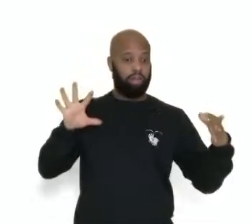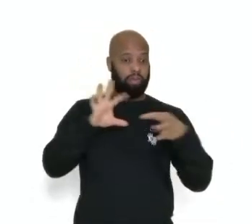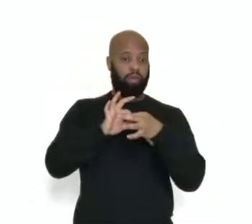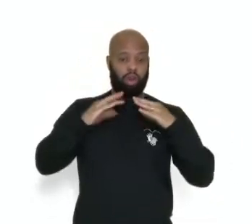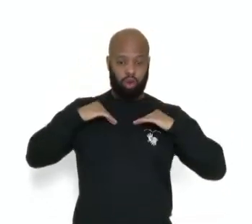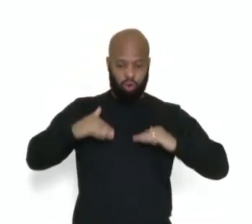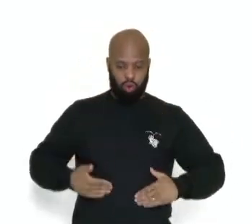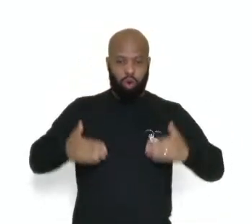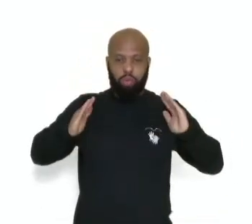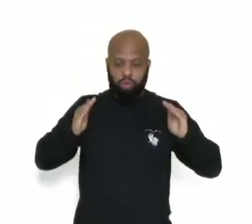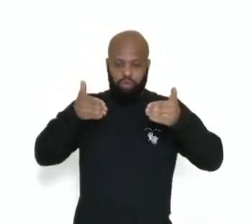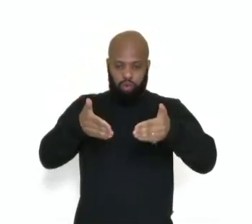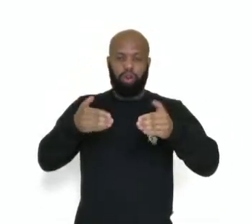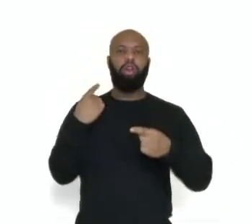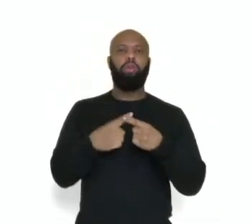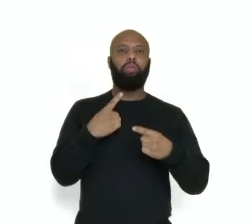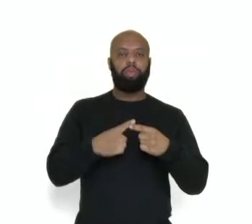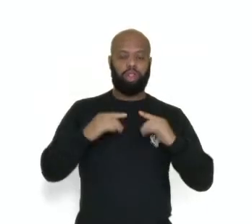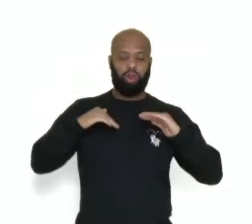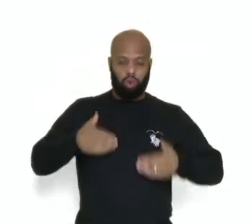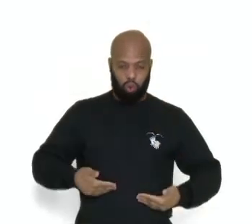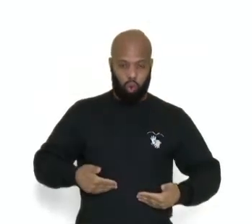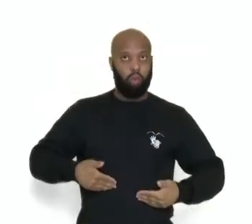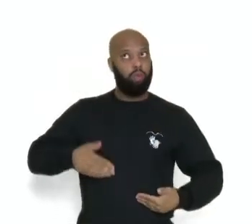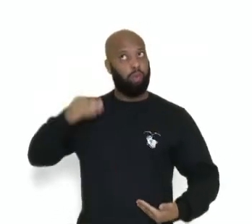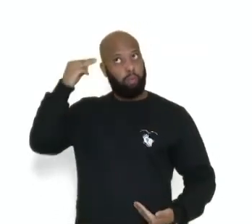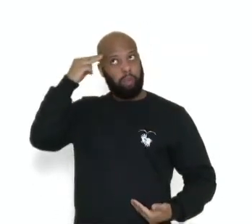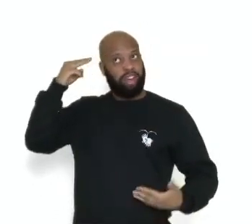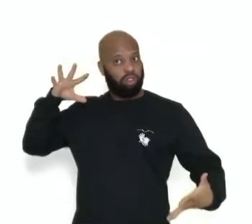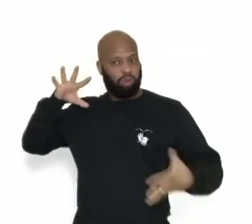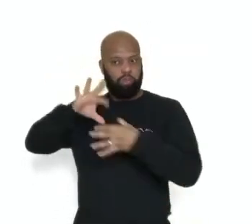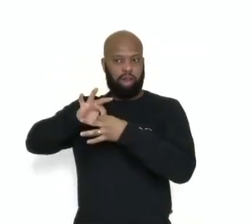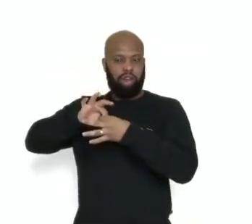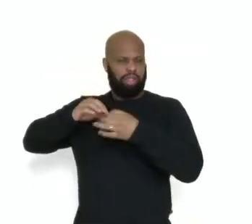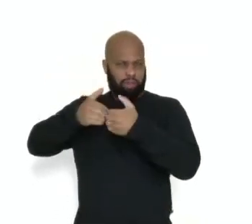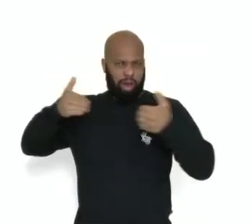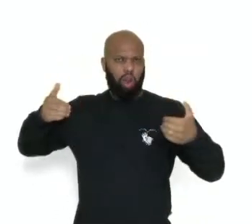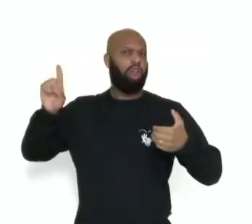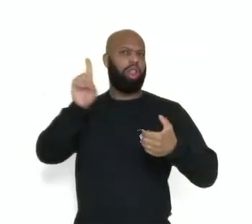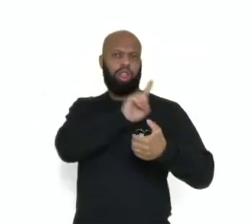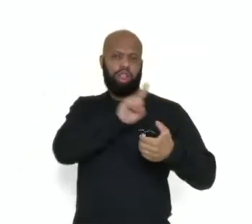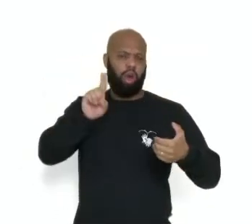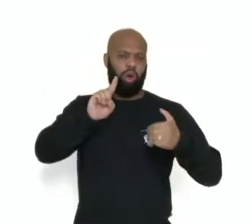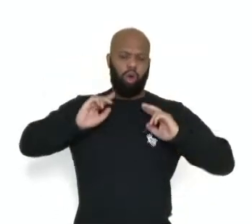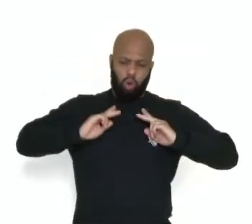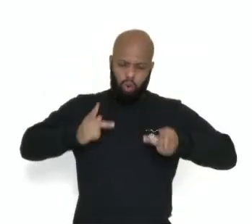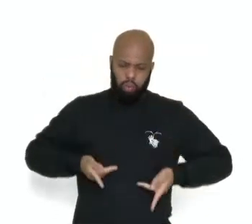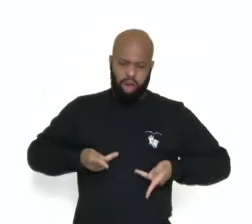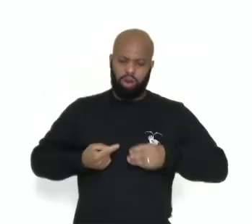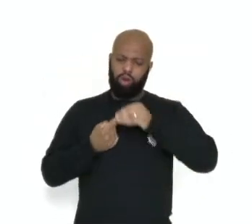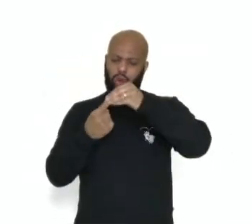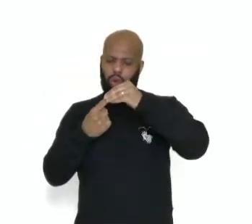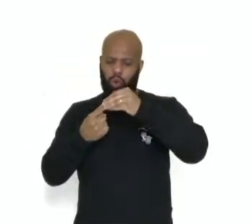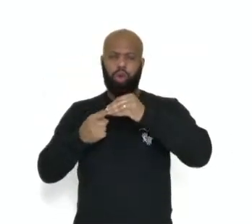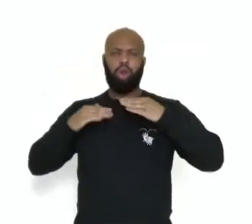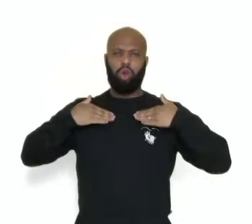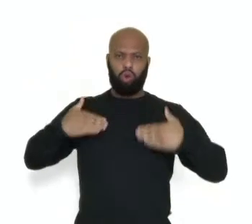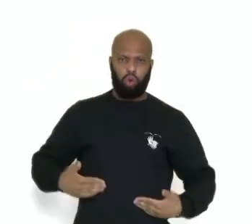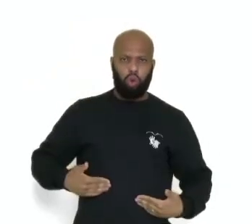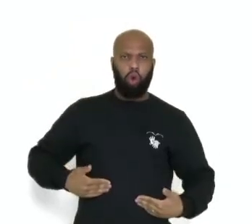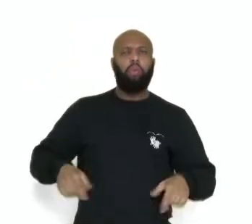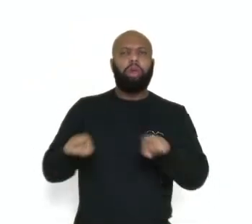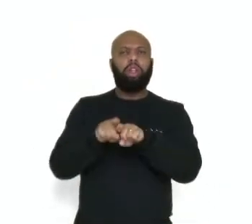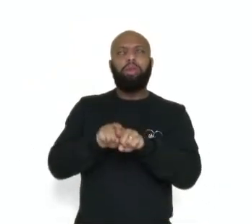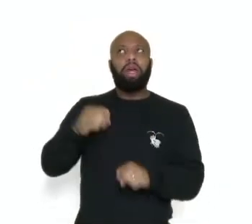foco do trabalho como uma unidade corpo e mente nunca se fragmentando o ser humano como um ser único é o seu